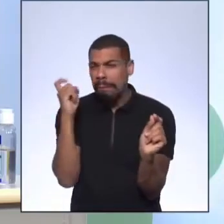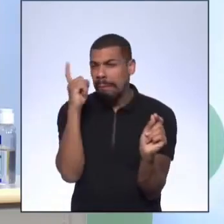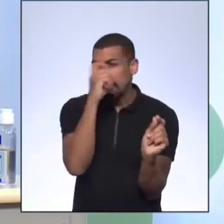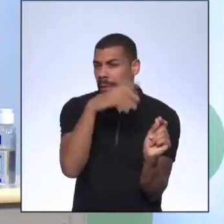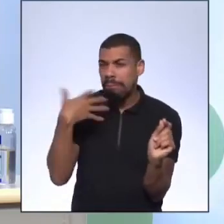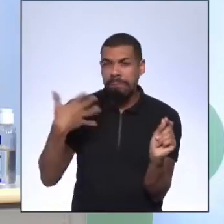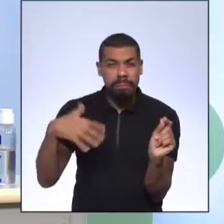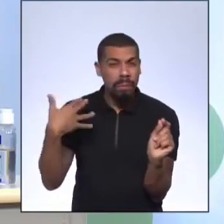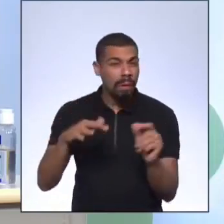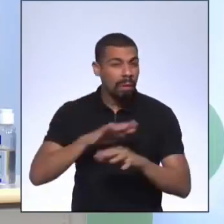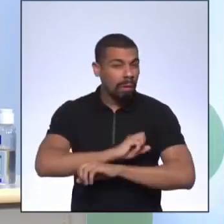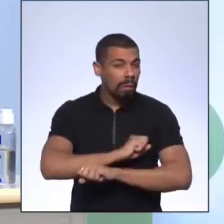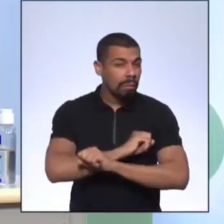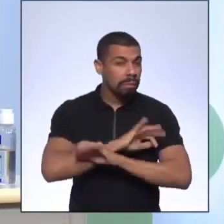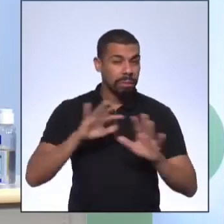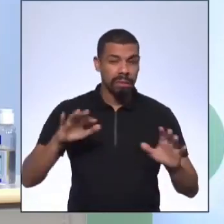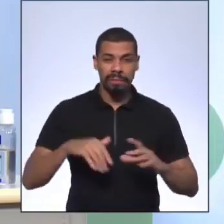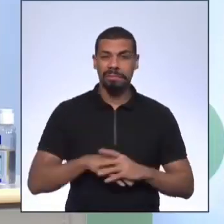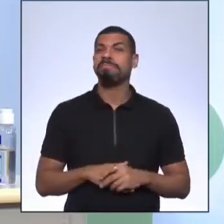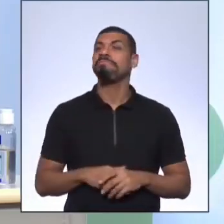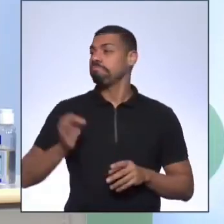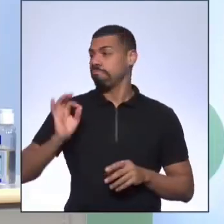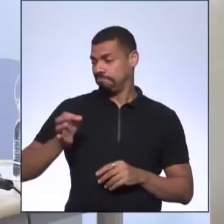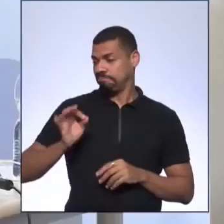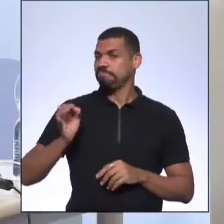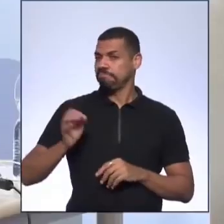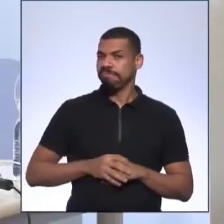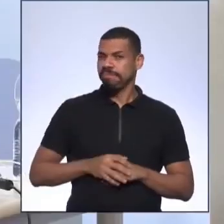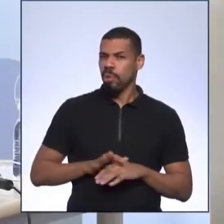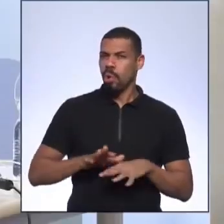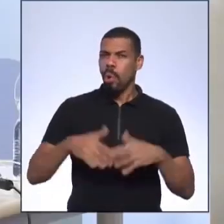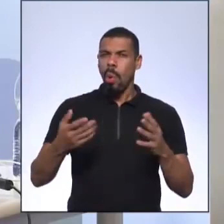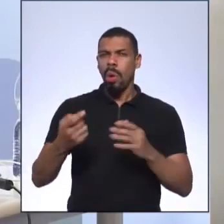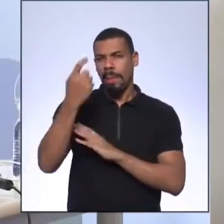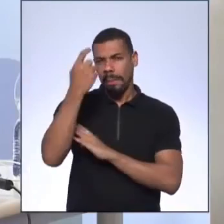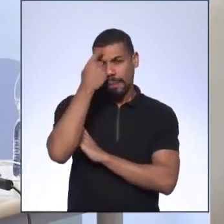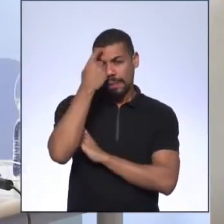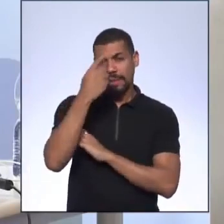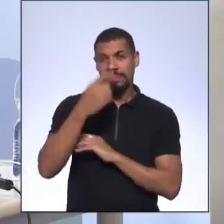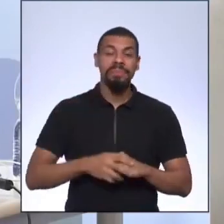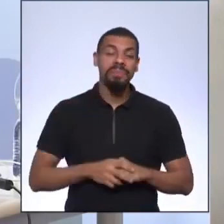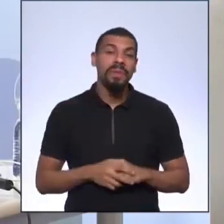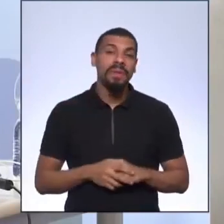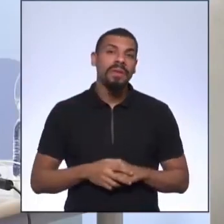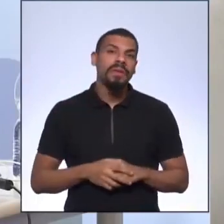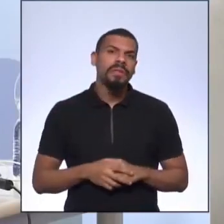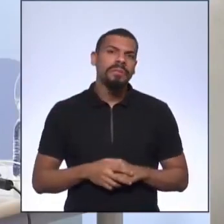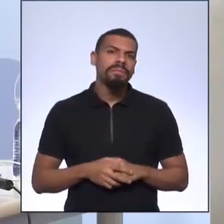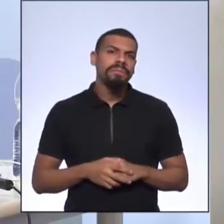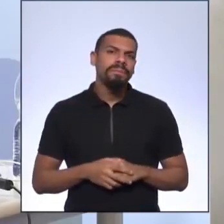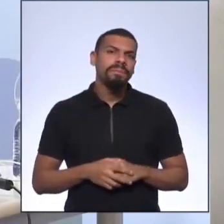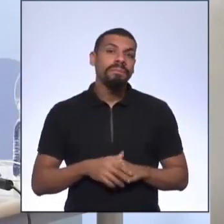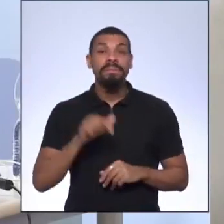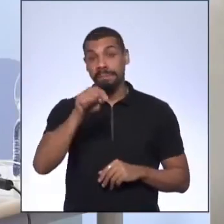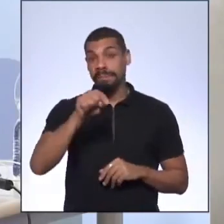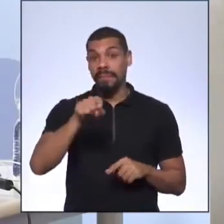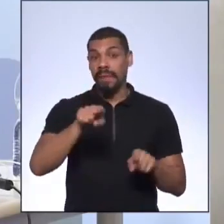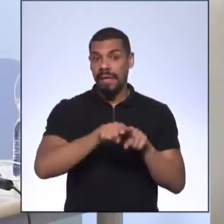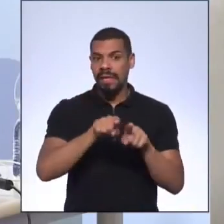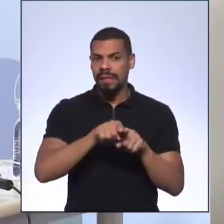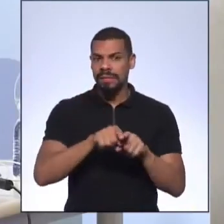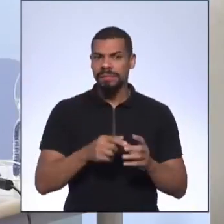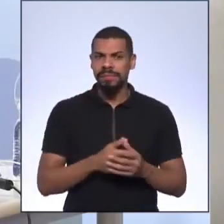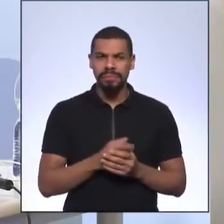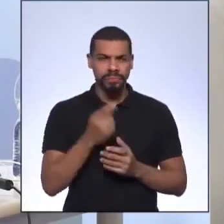bem complexo, não é? Sim, extremamente complexo. Então, quando a gente vê aqui também, ó, se a gente